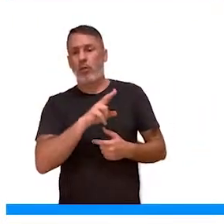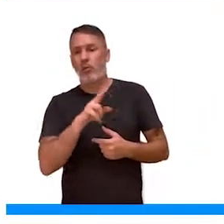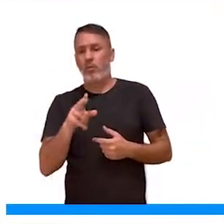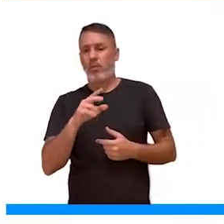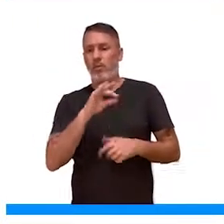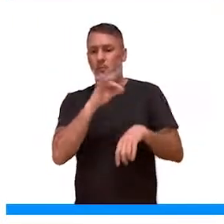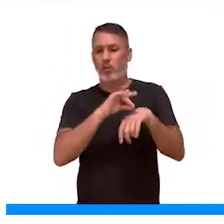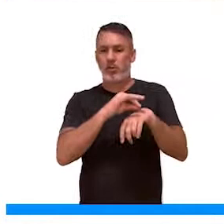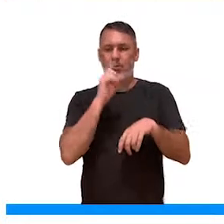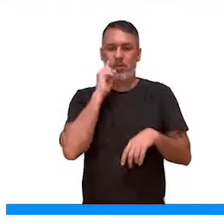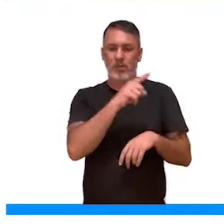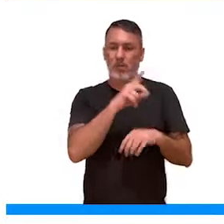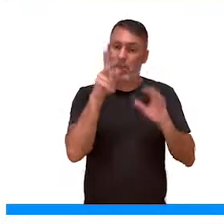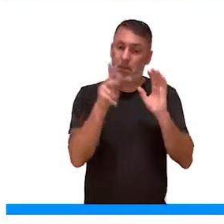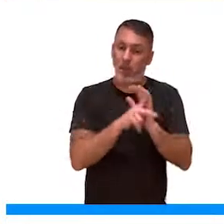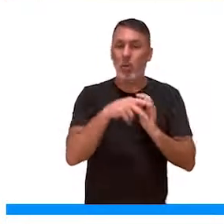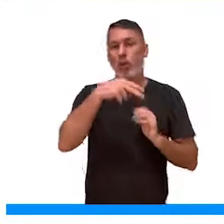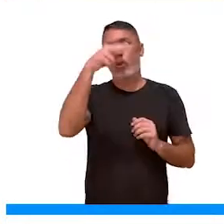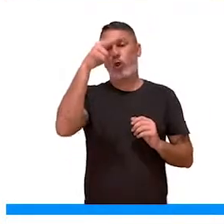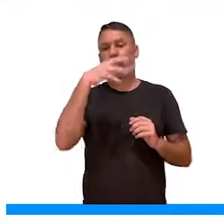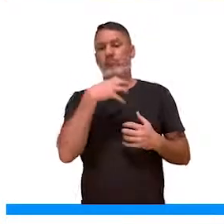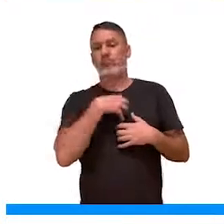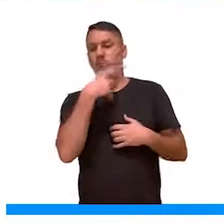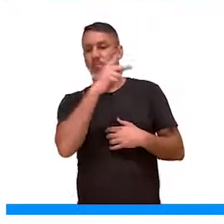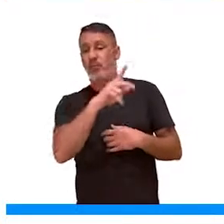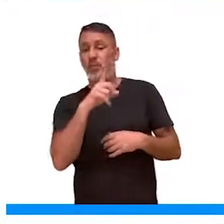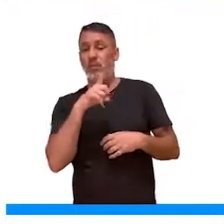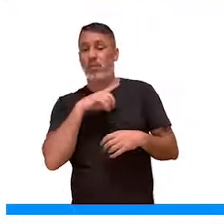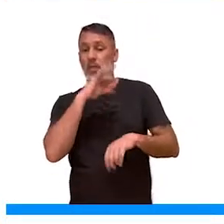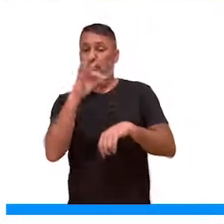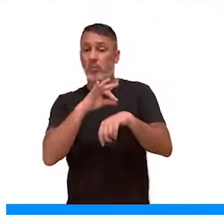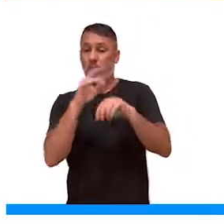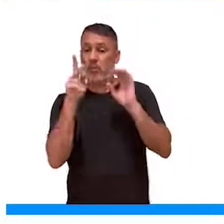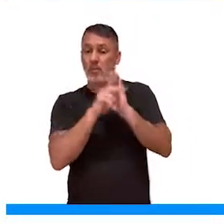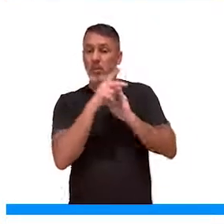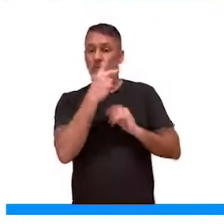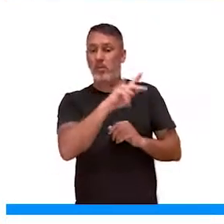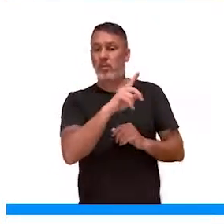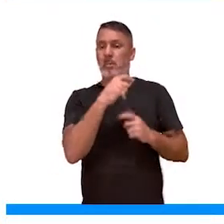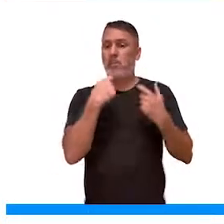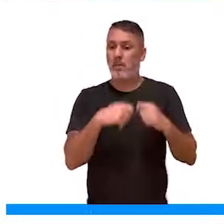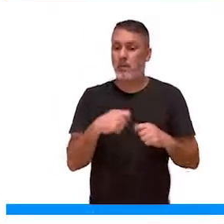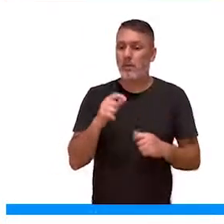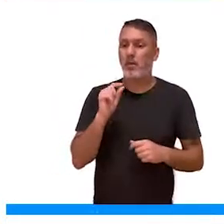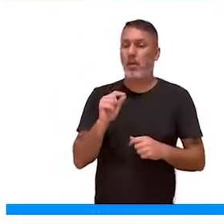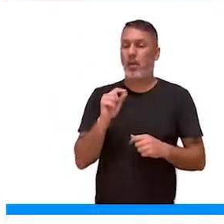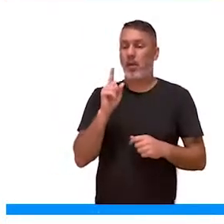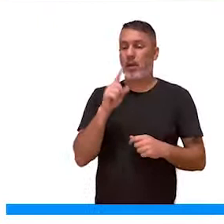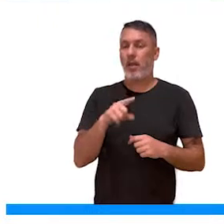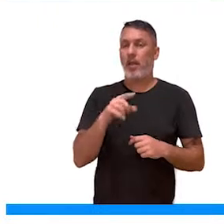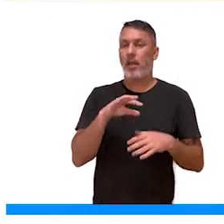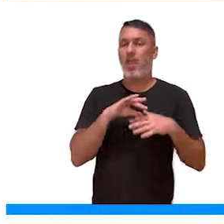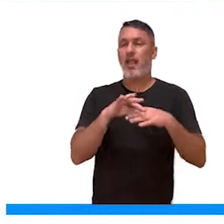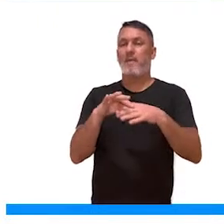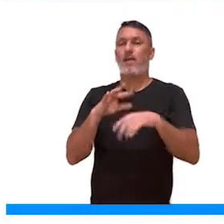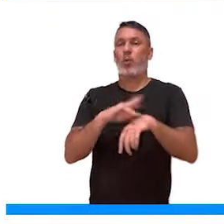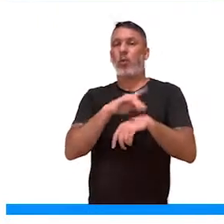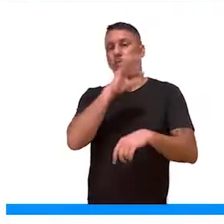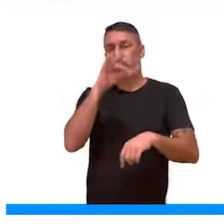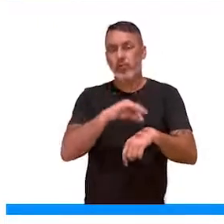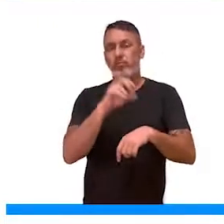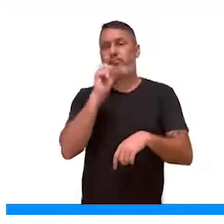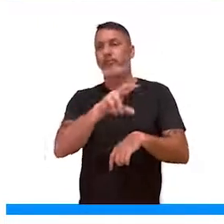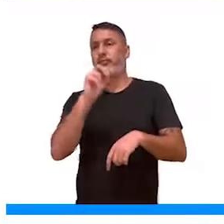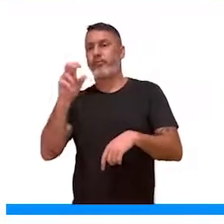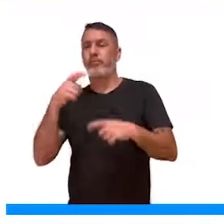protozoário é o Anopheles. Então, é uma doença no qual a gente tem um parasita heteroxênico. Ele precisa de ter um vetor,